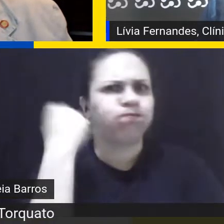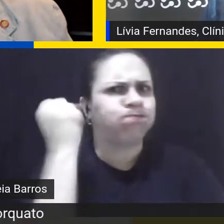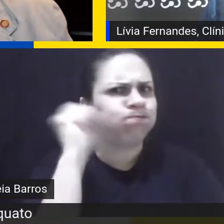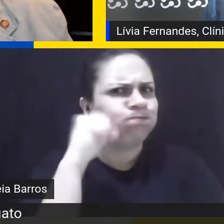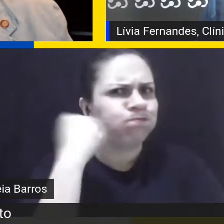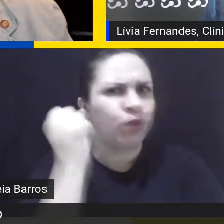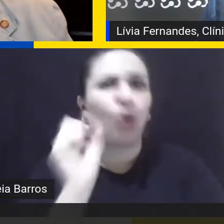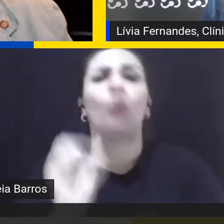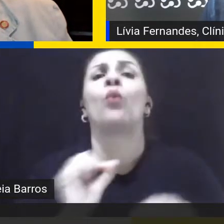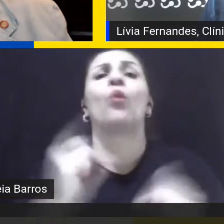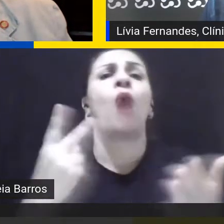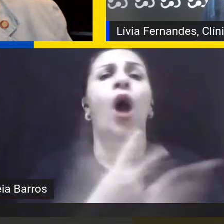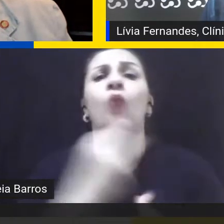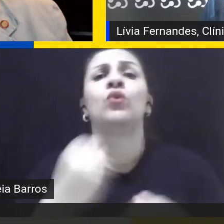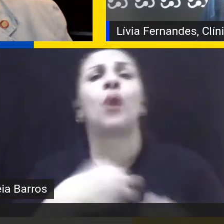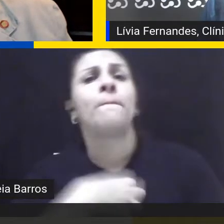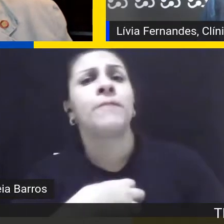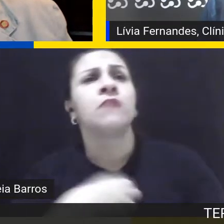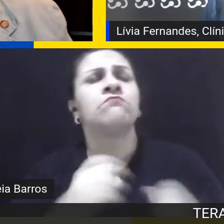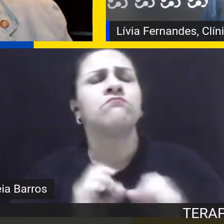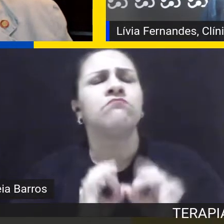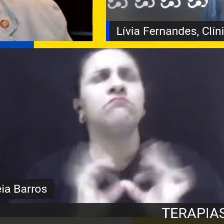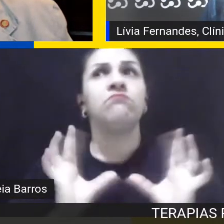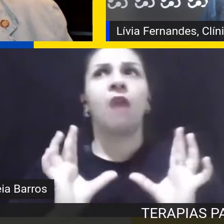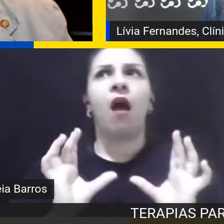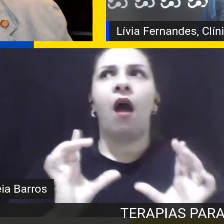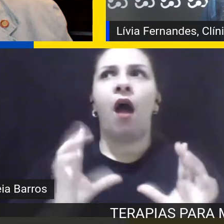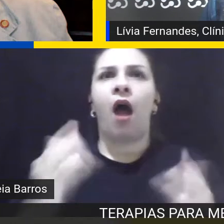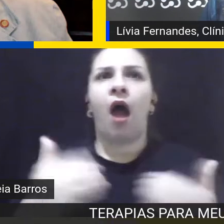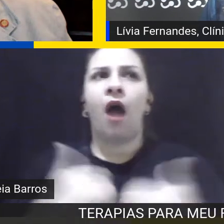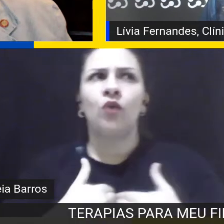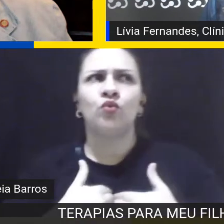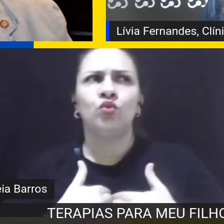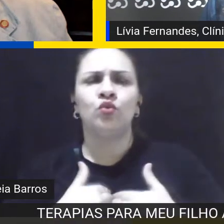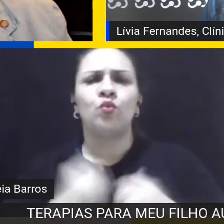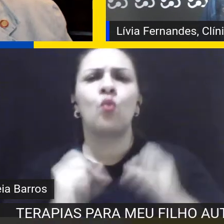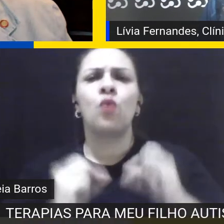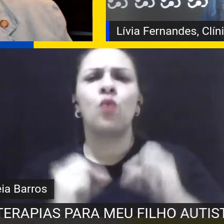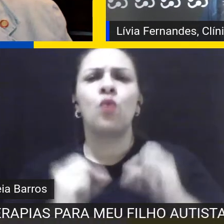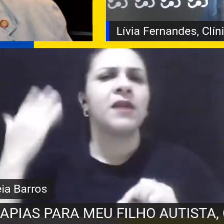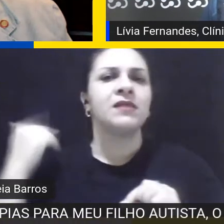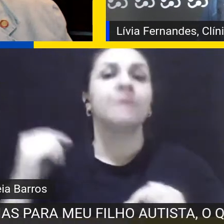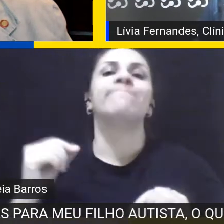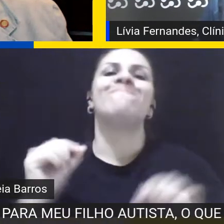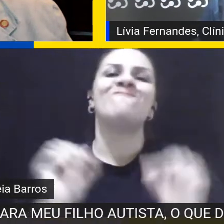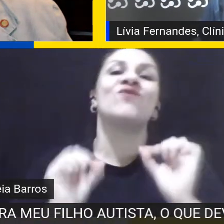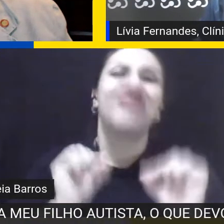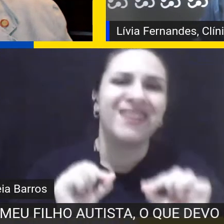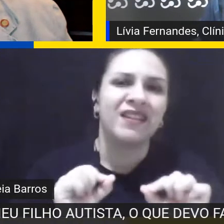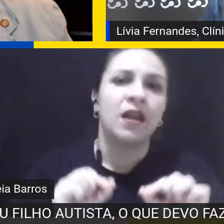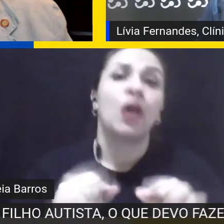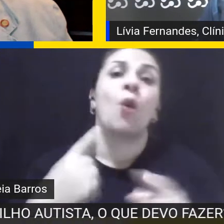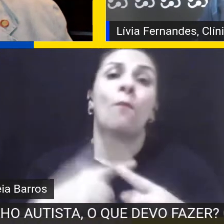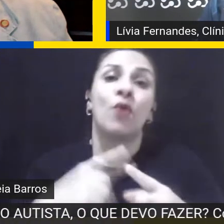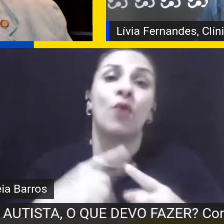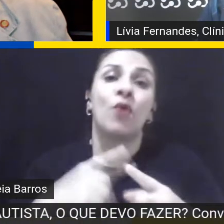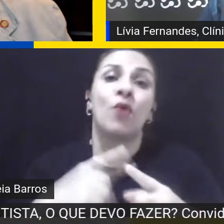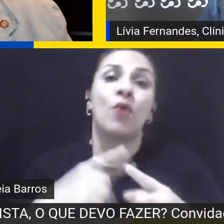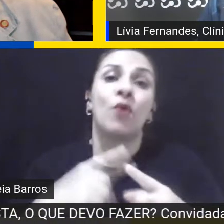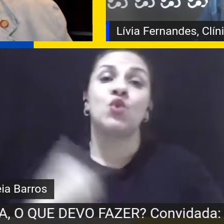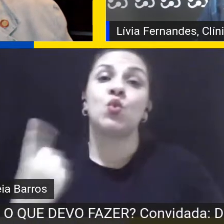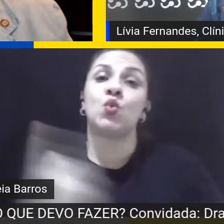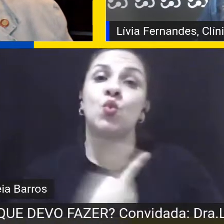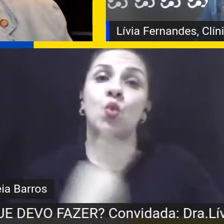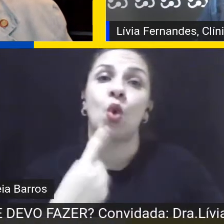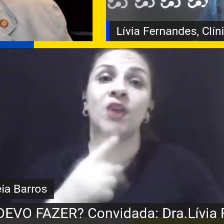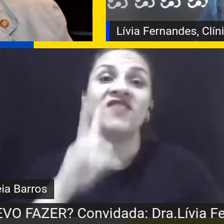eu me apaixonar pelo autismo desde lá foi porque a gente conseguia ver